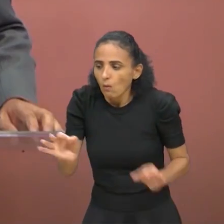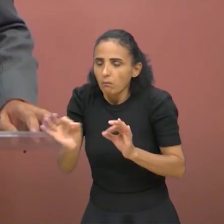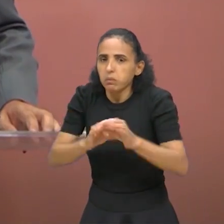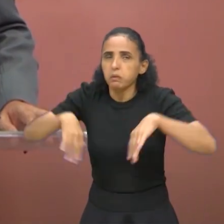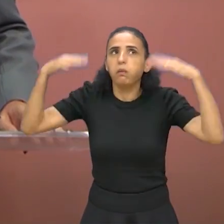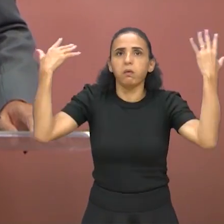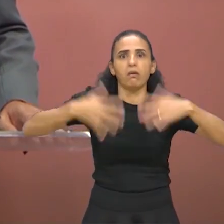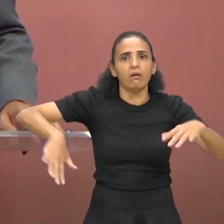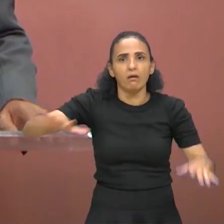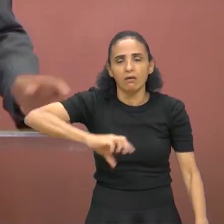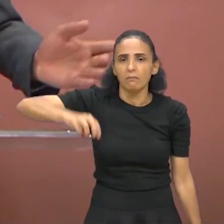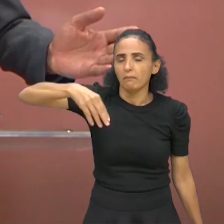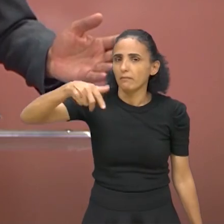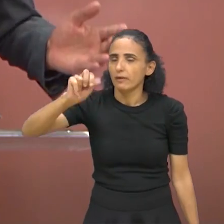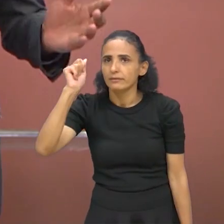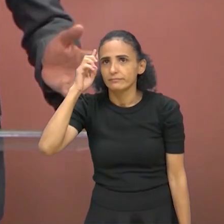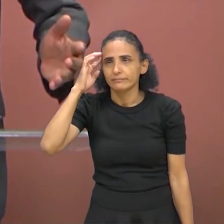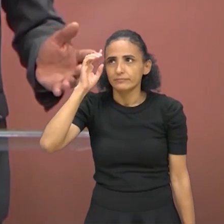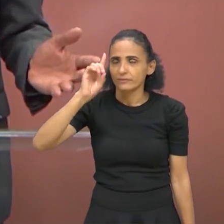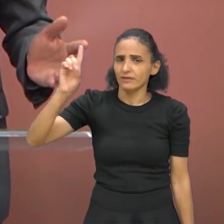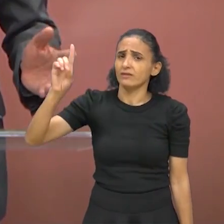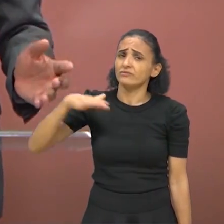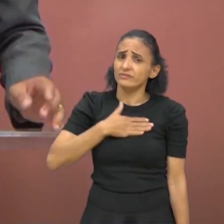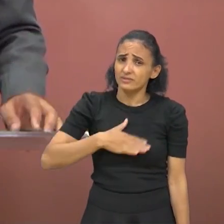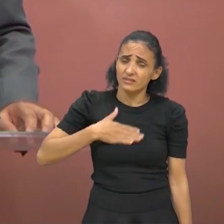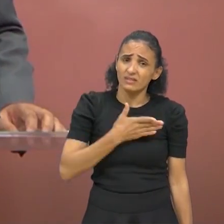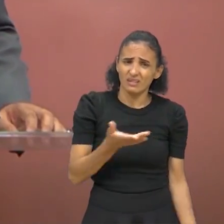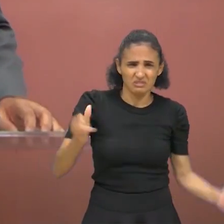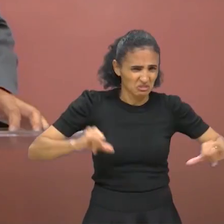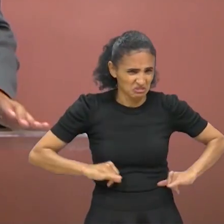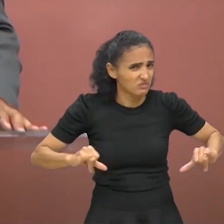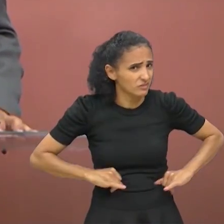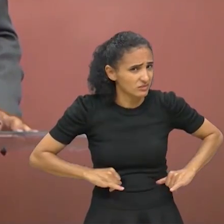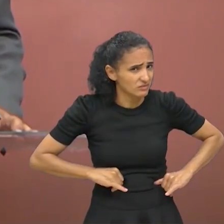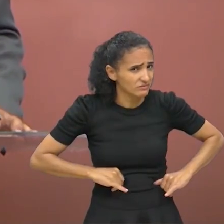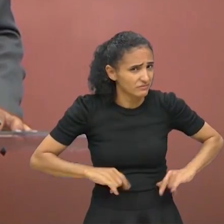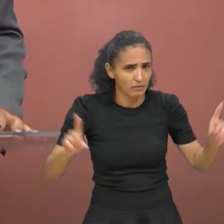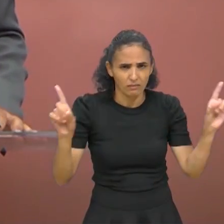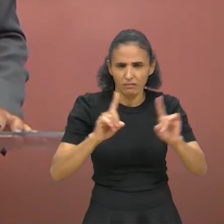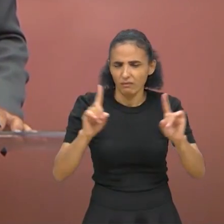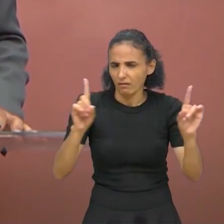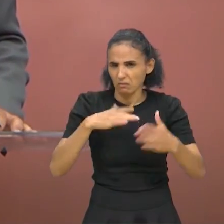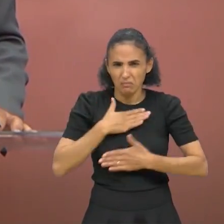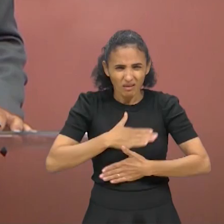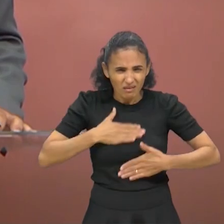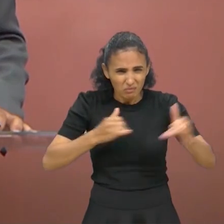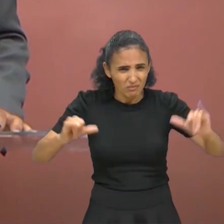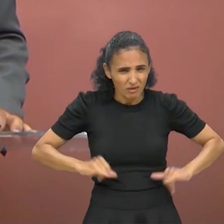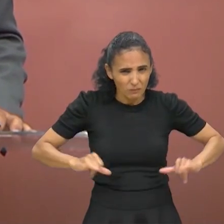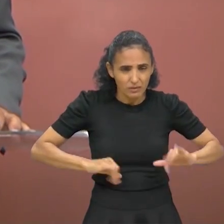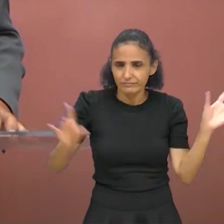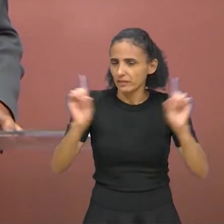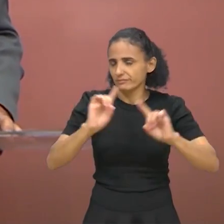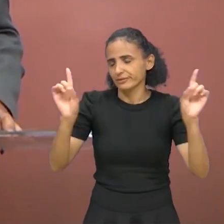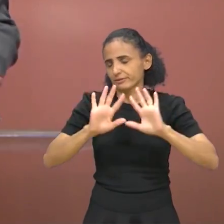Mara. Mas Deus, ele se agrada do nosso sofrimento. Deus, ele tem prazer no nosso sofrimento de forma